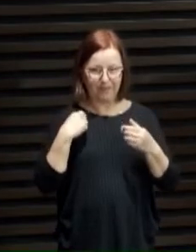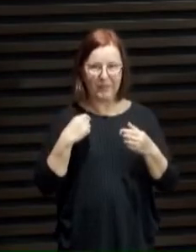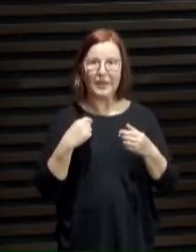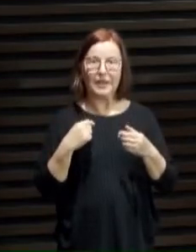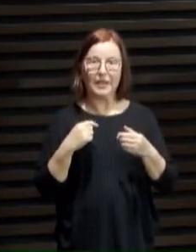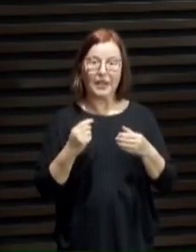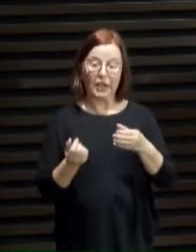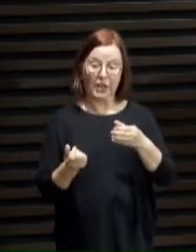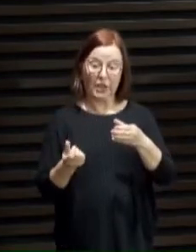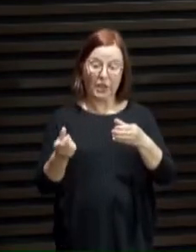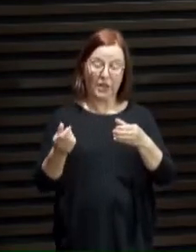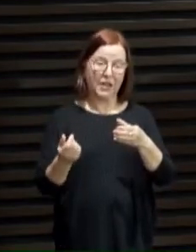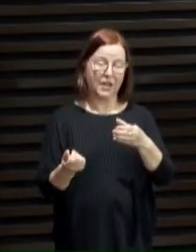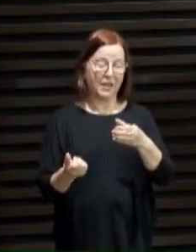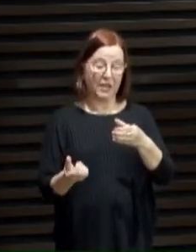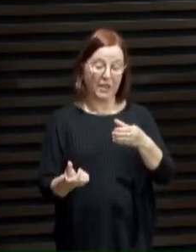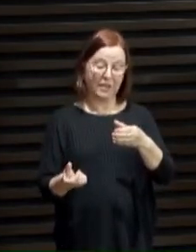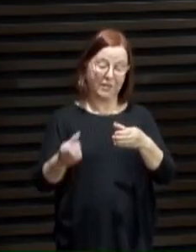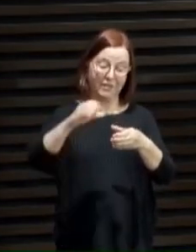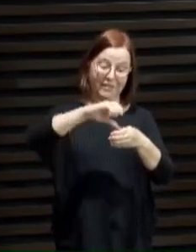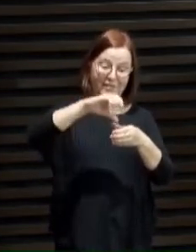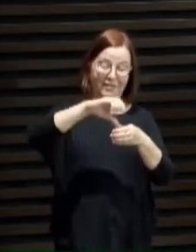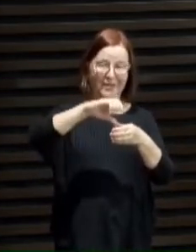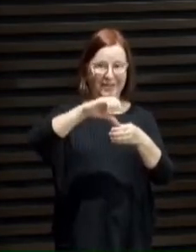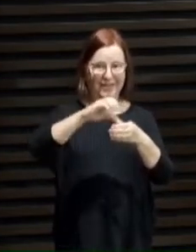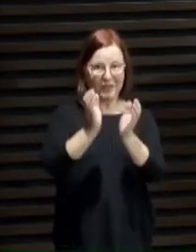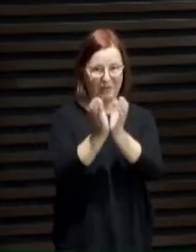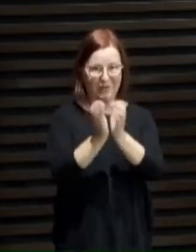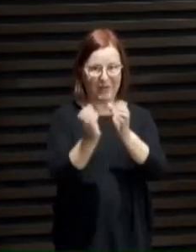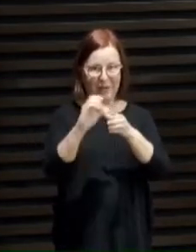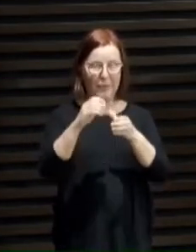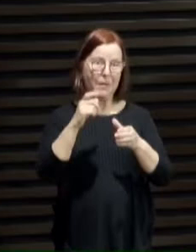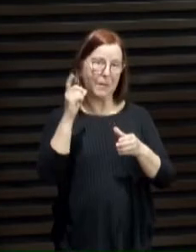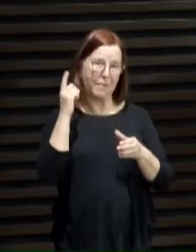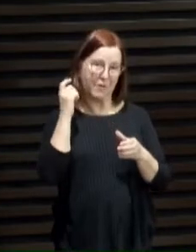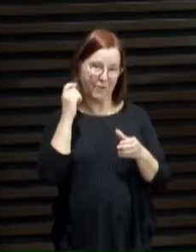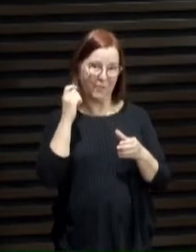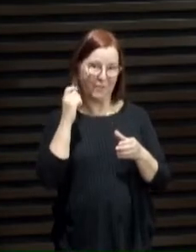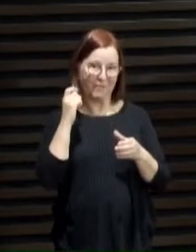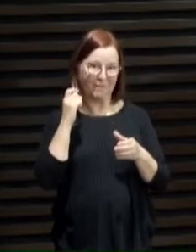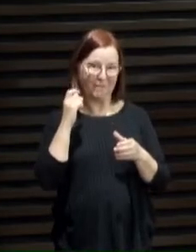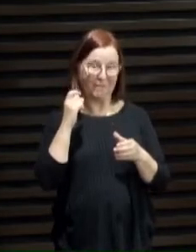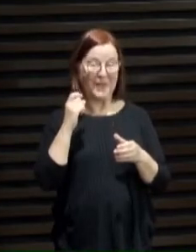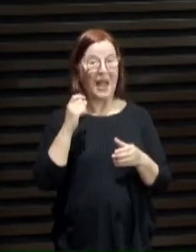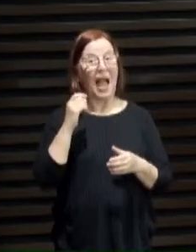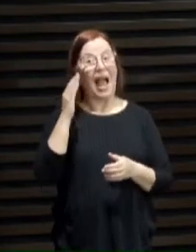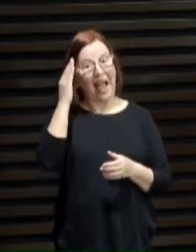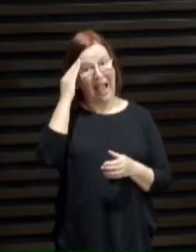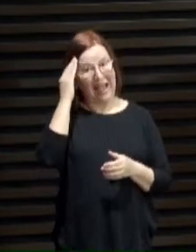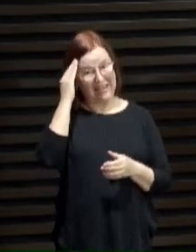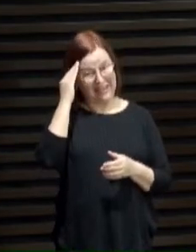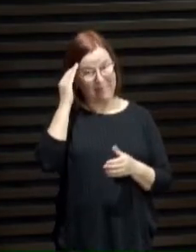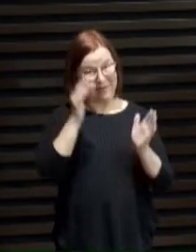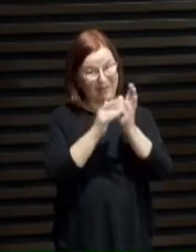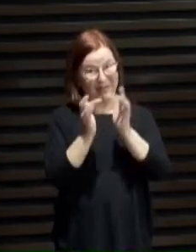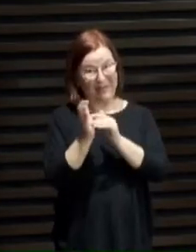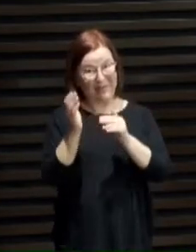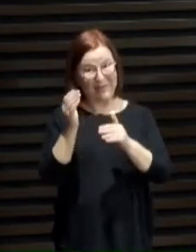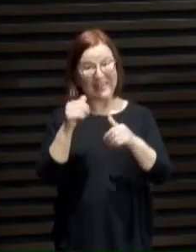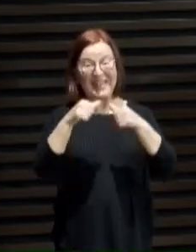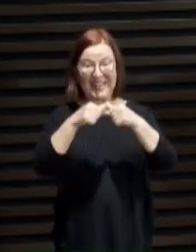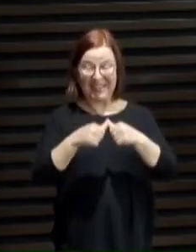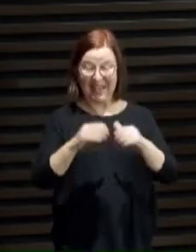perfume. Mas naquele dia, ela sabia que Jesus estaria na casa de Simão, então ela correu justamente para